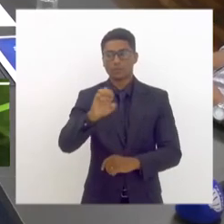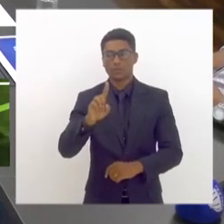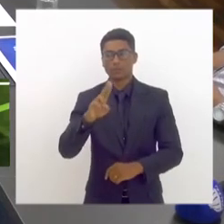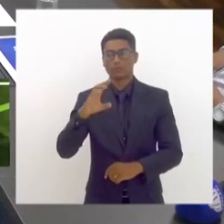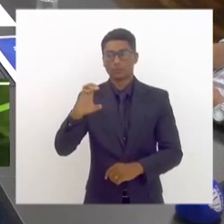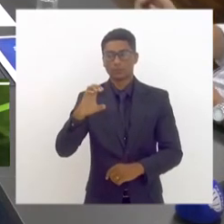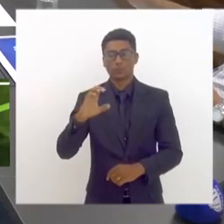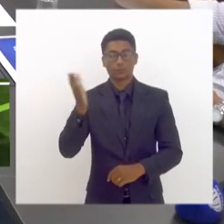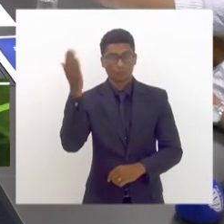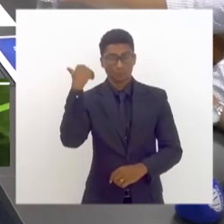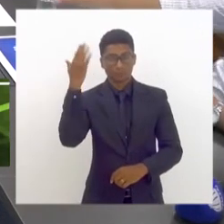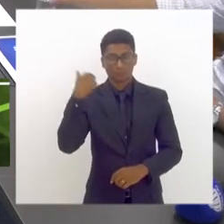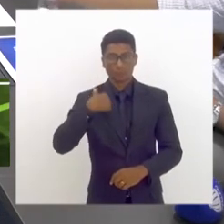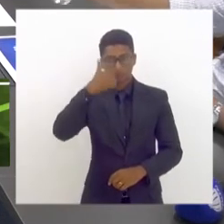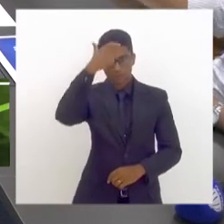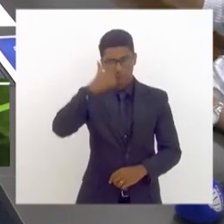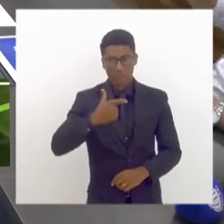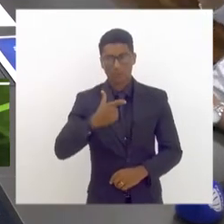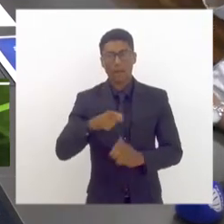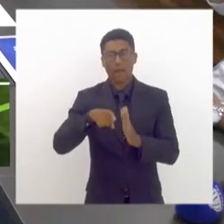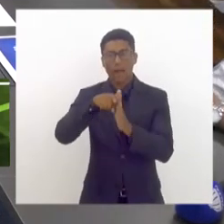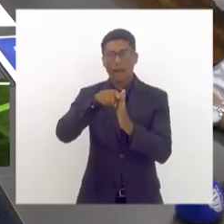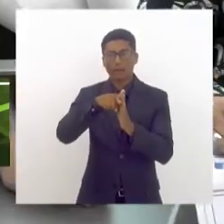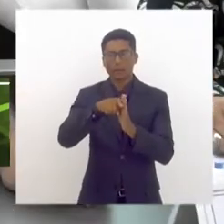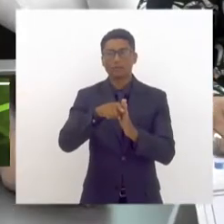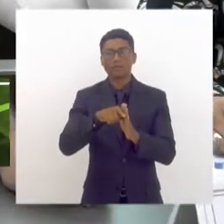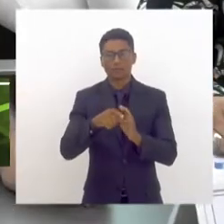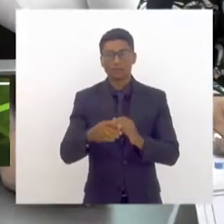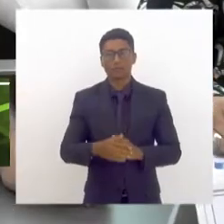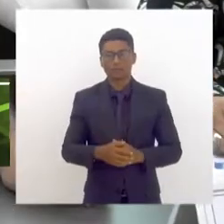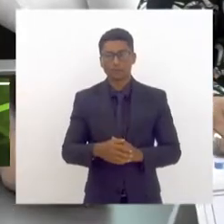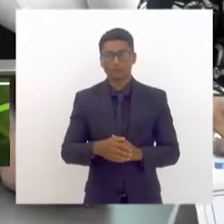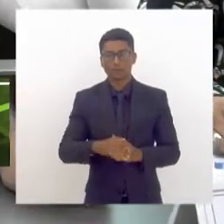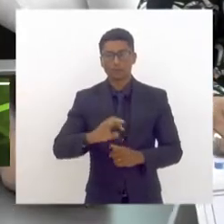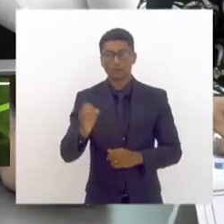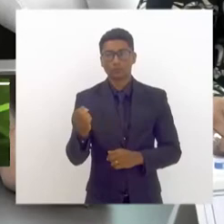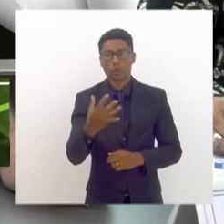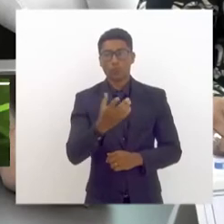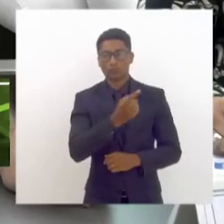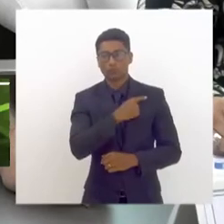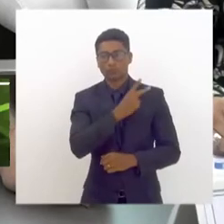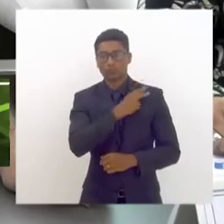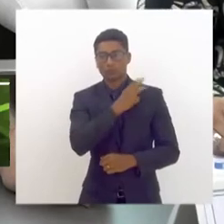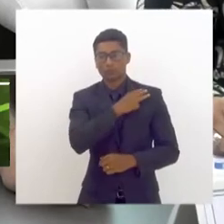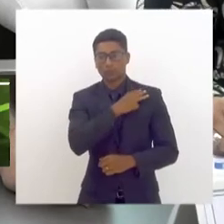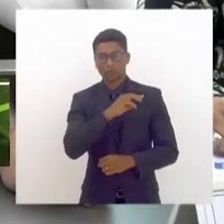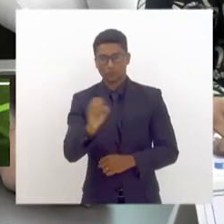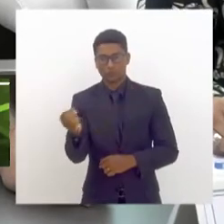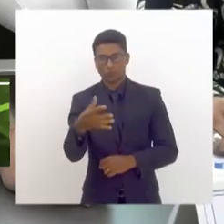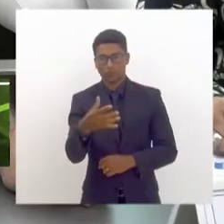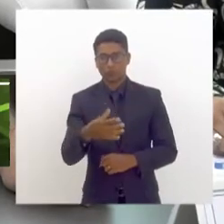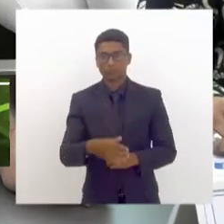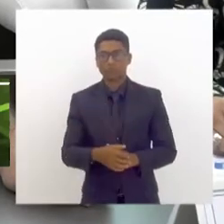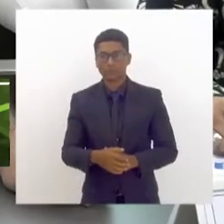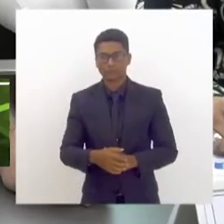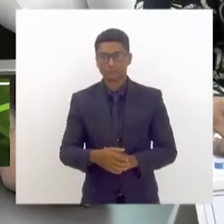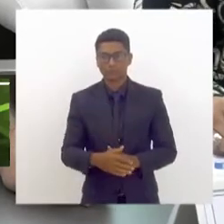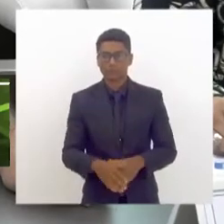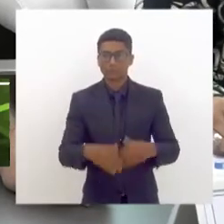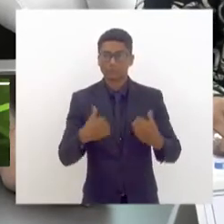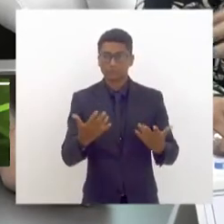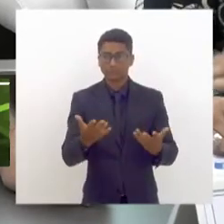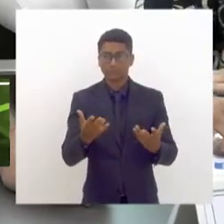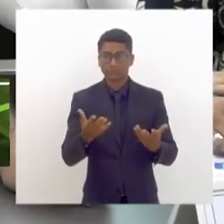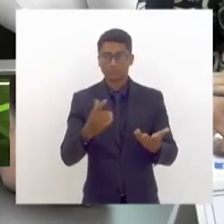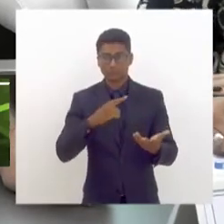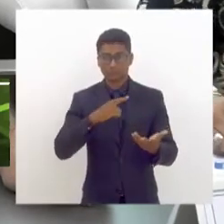como analista técnico da deliberação do novo ensino médio. E ela foi construída através de diálogos